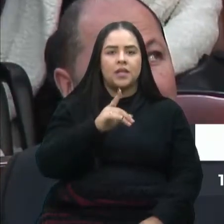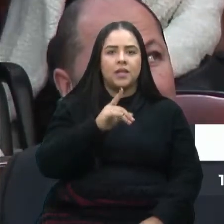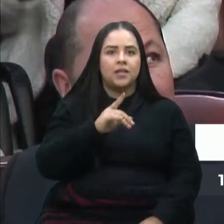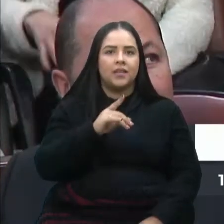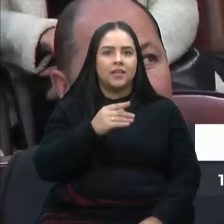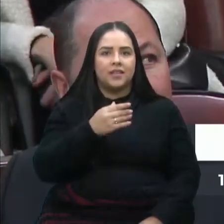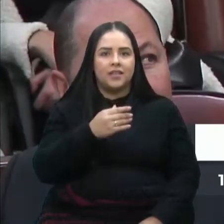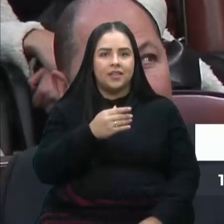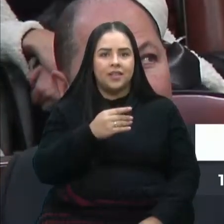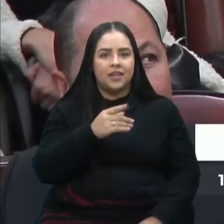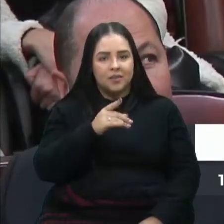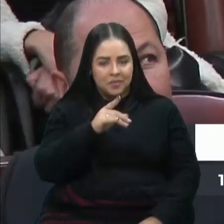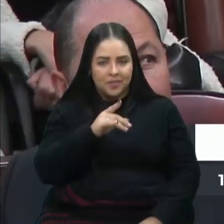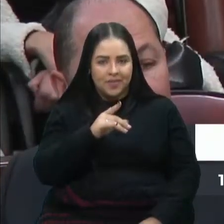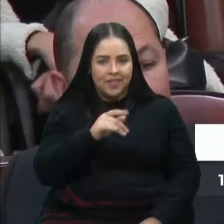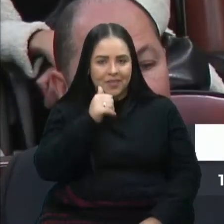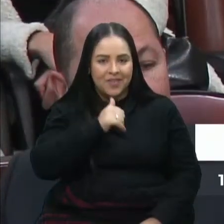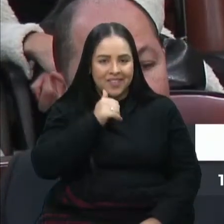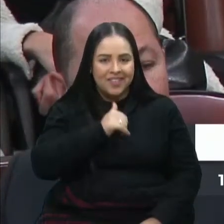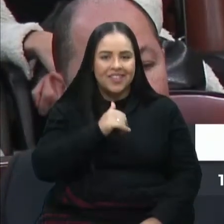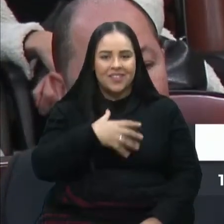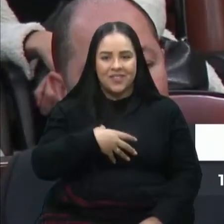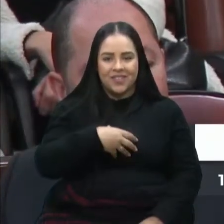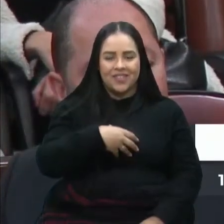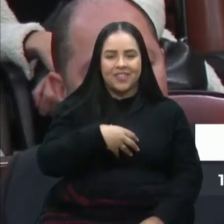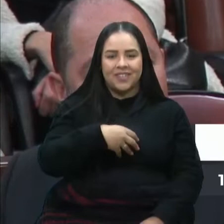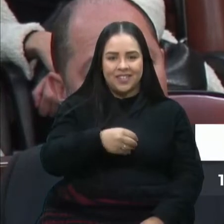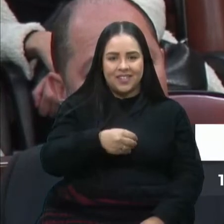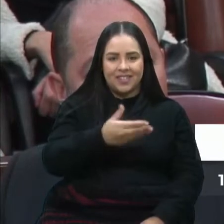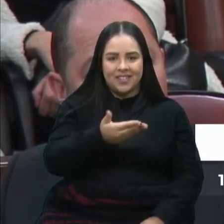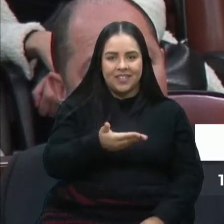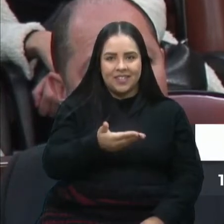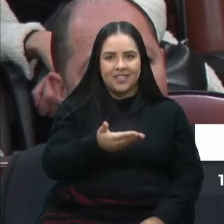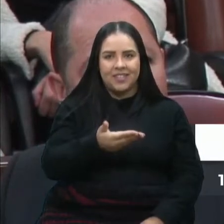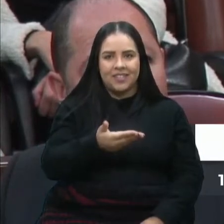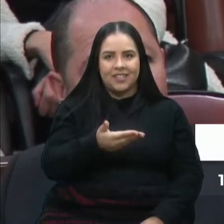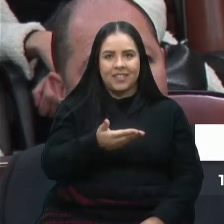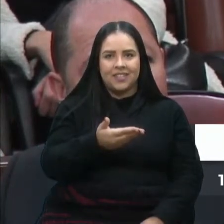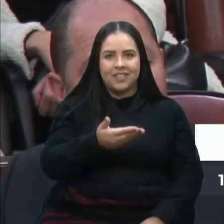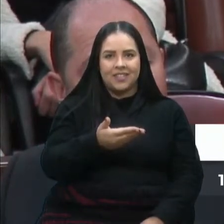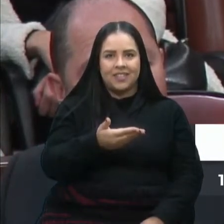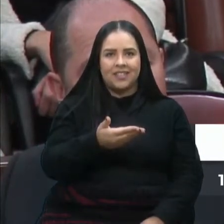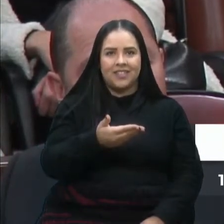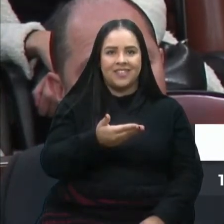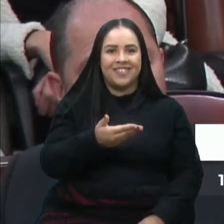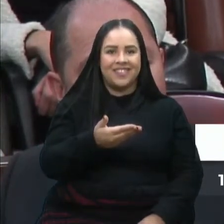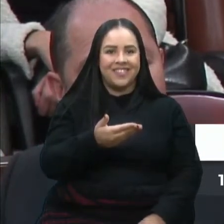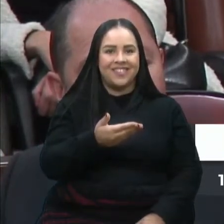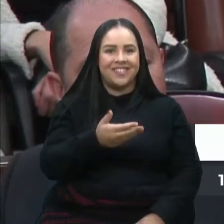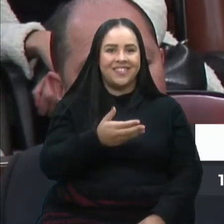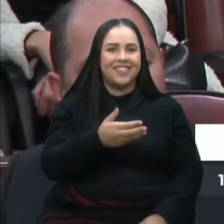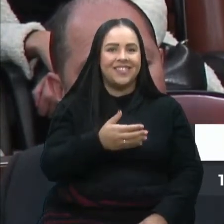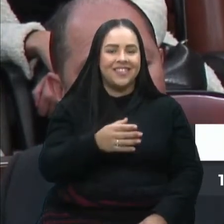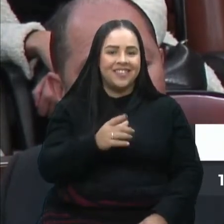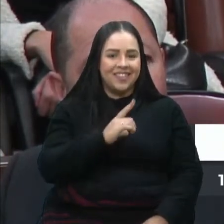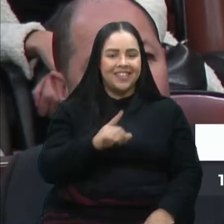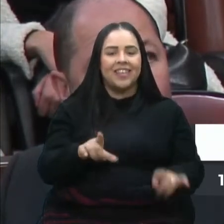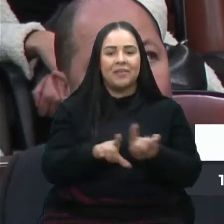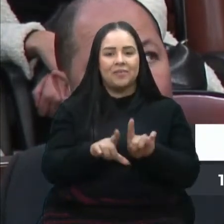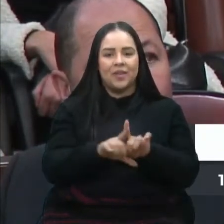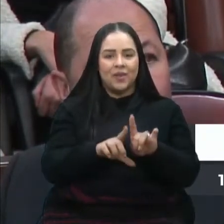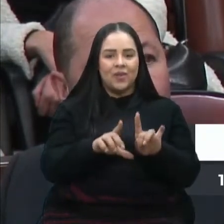filha da Nicole da já Eva filha da Nicole Desculpa e o